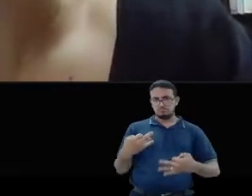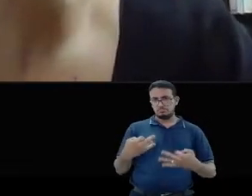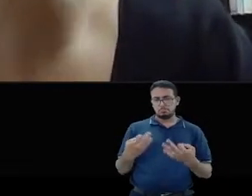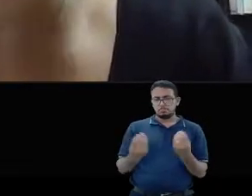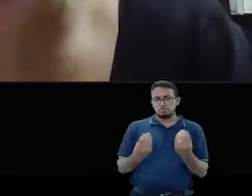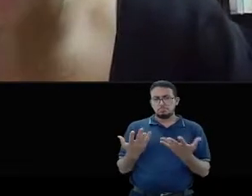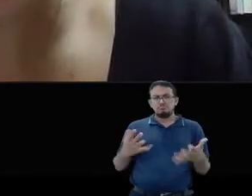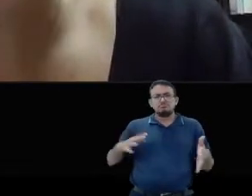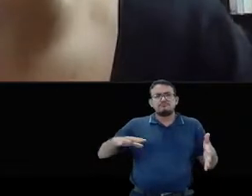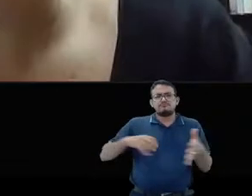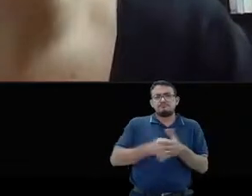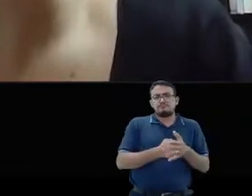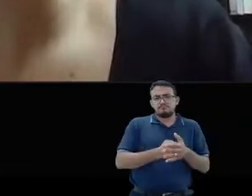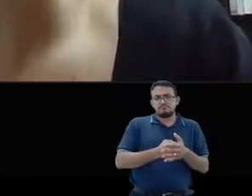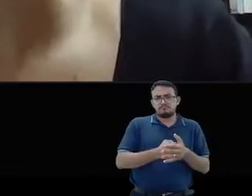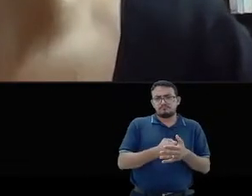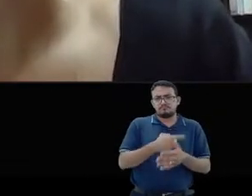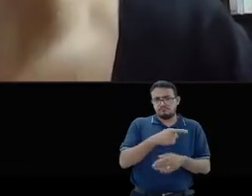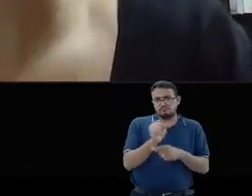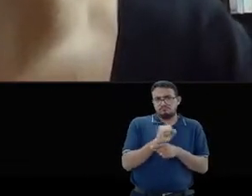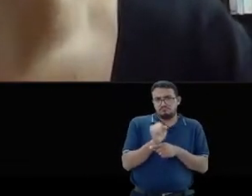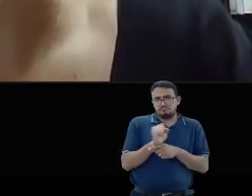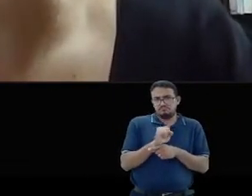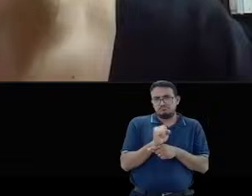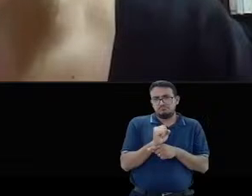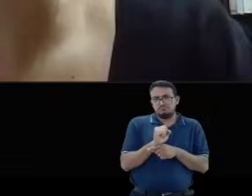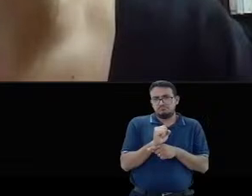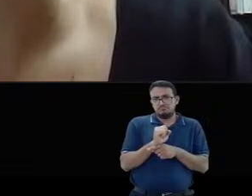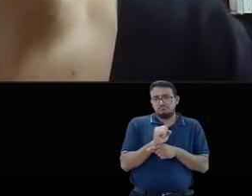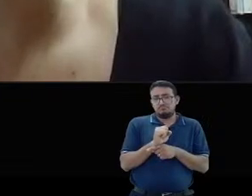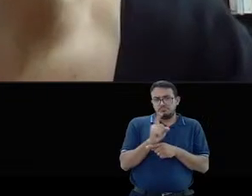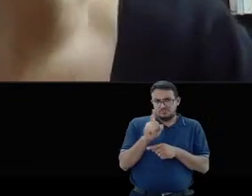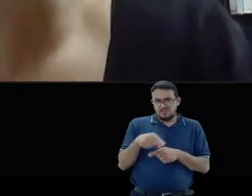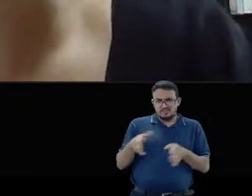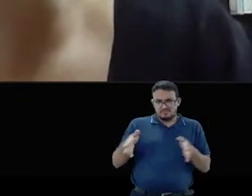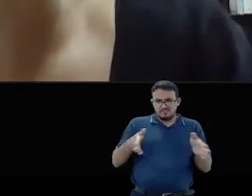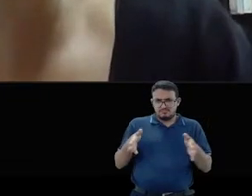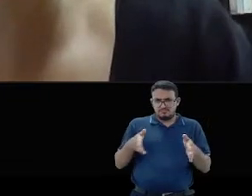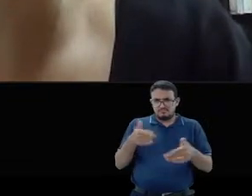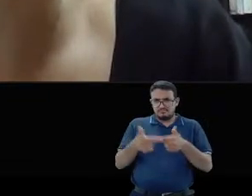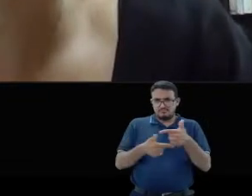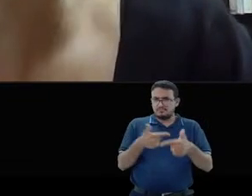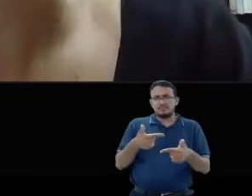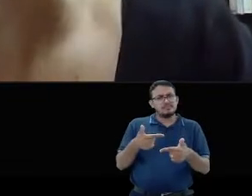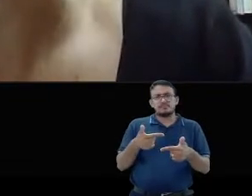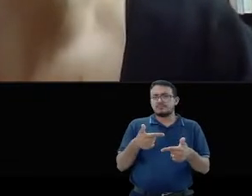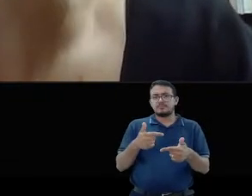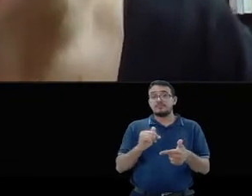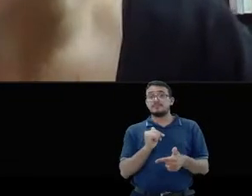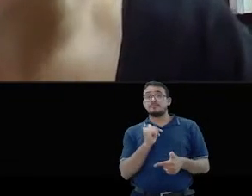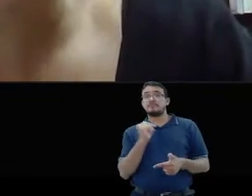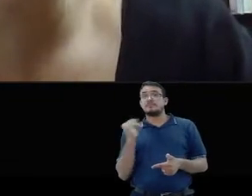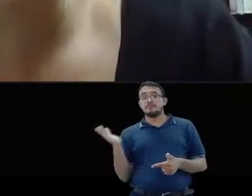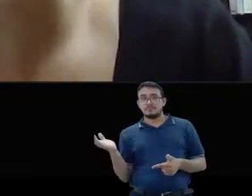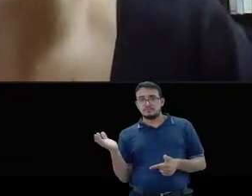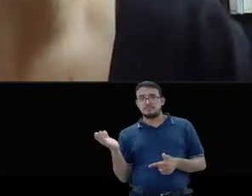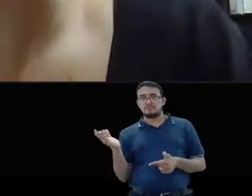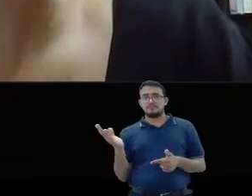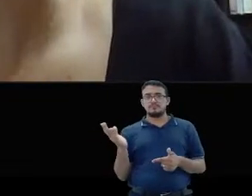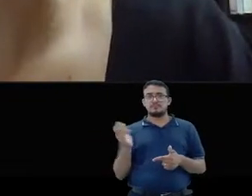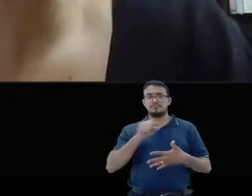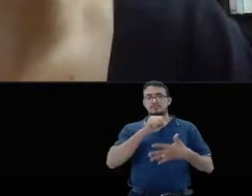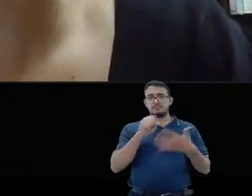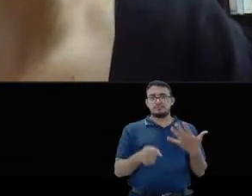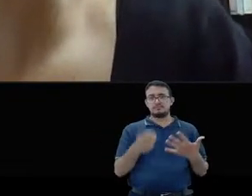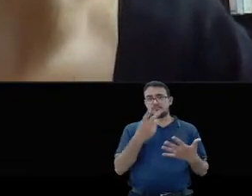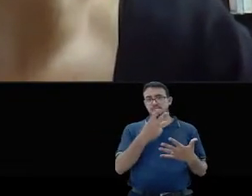ocorreu fora do período de execução dos trabalhos. Né? E aqui o inciso 6º da súmula